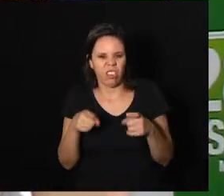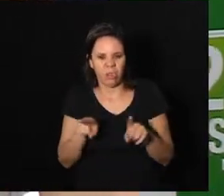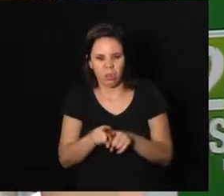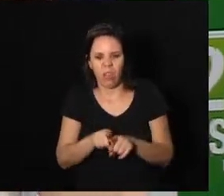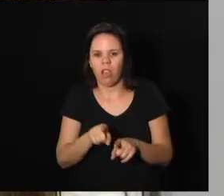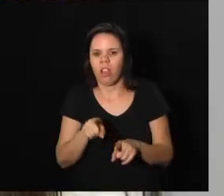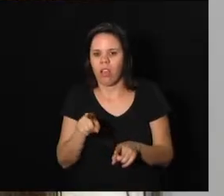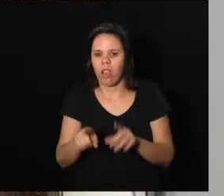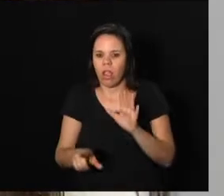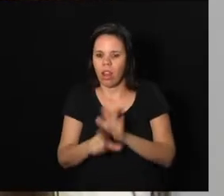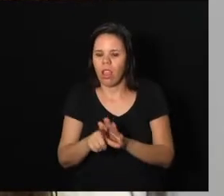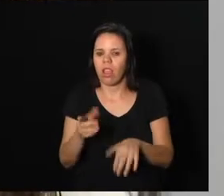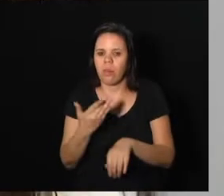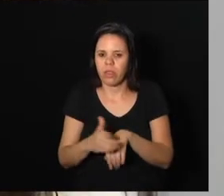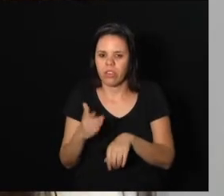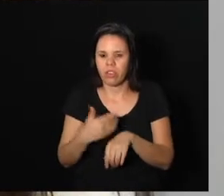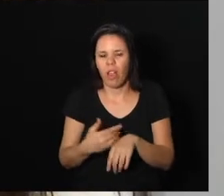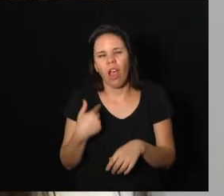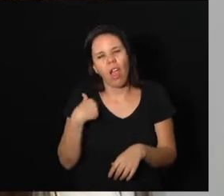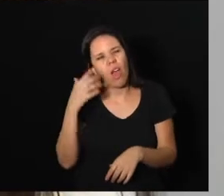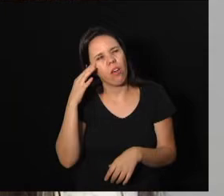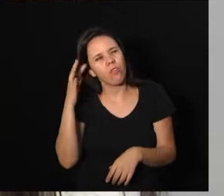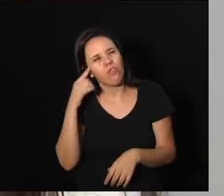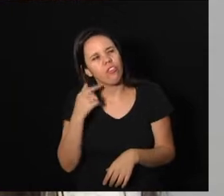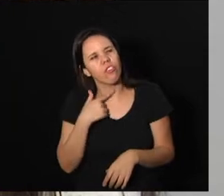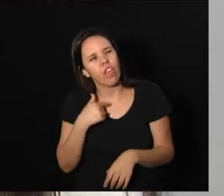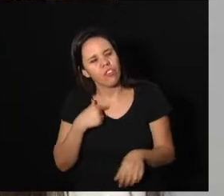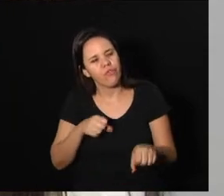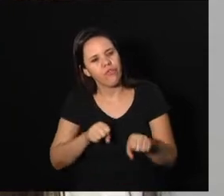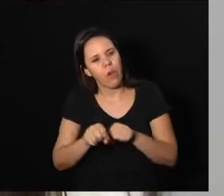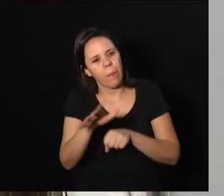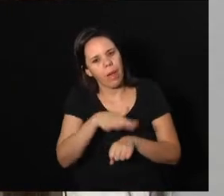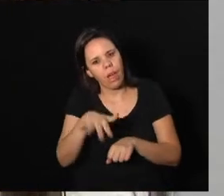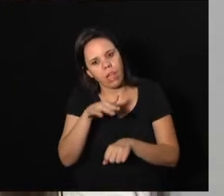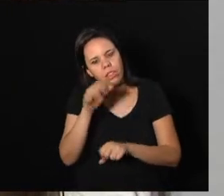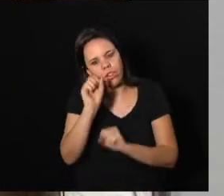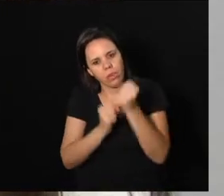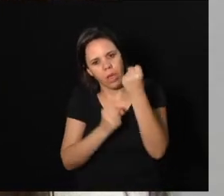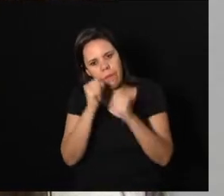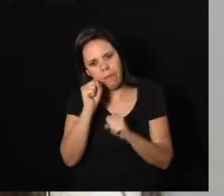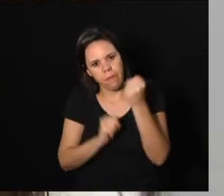em prática. Eu me vejo formada numa empresa, né,